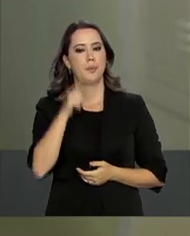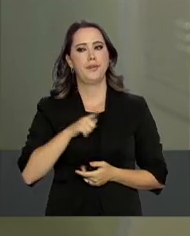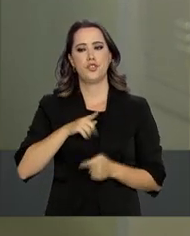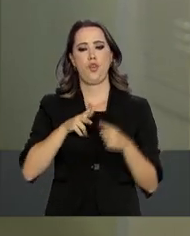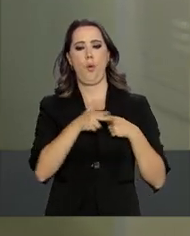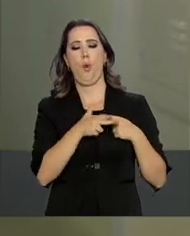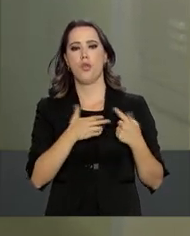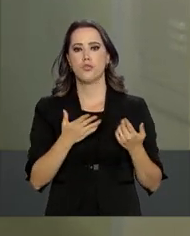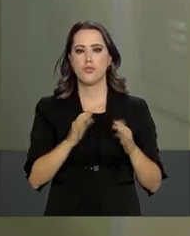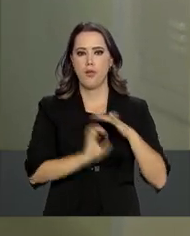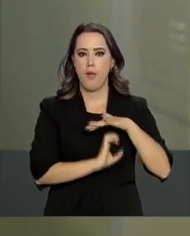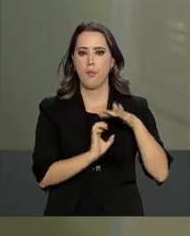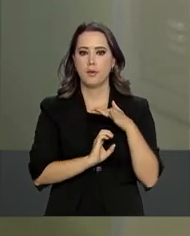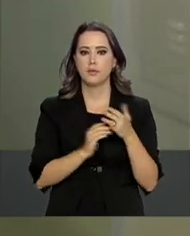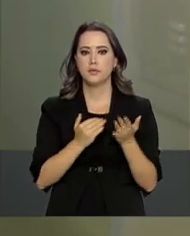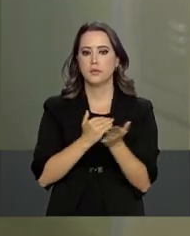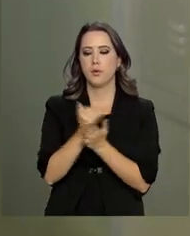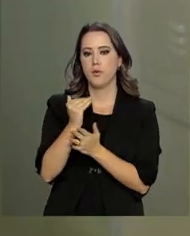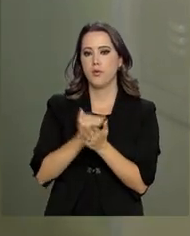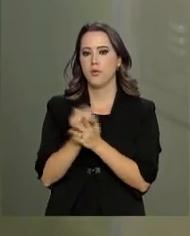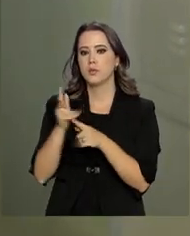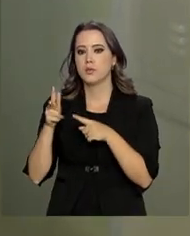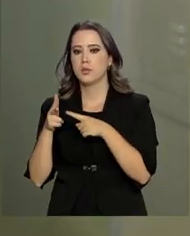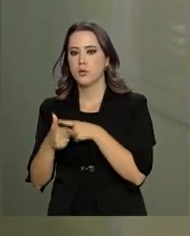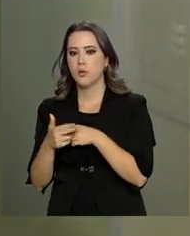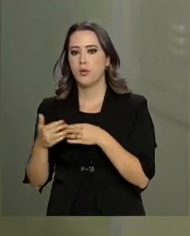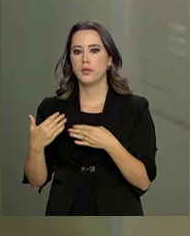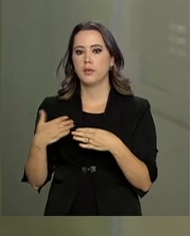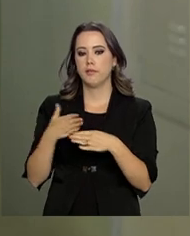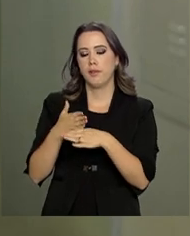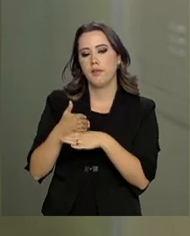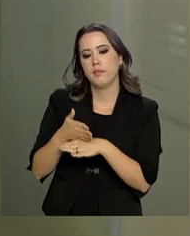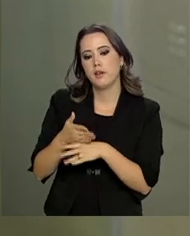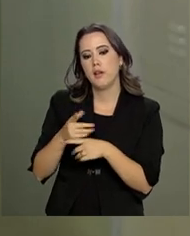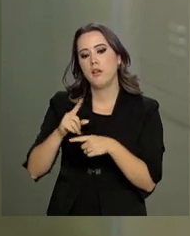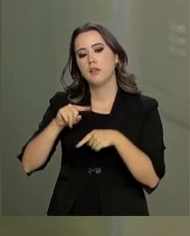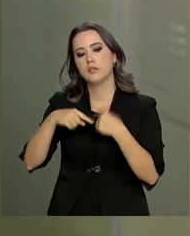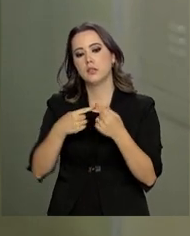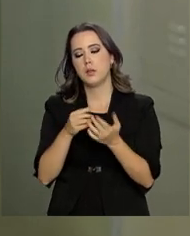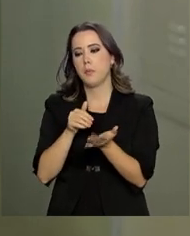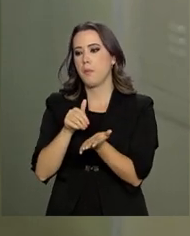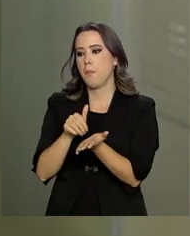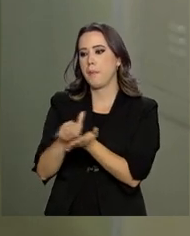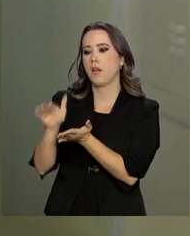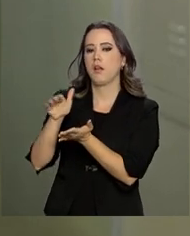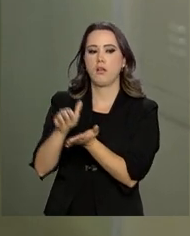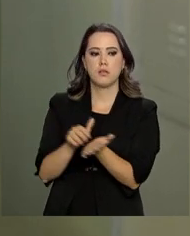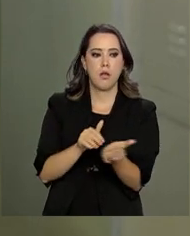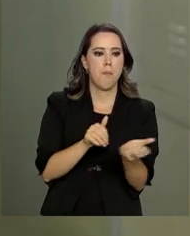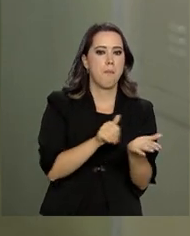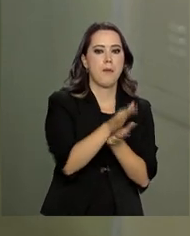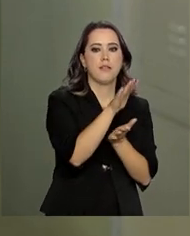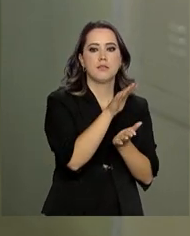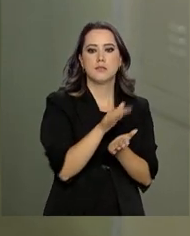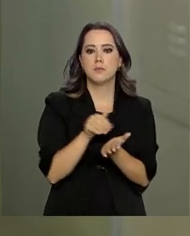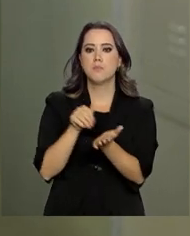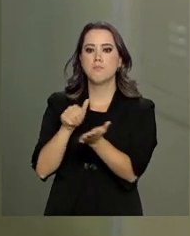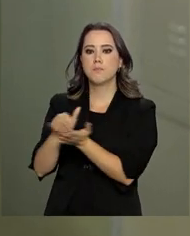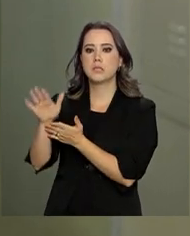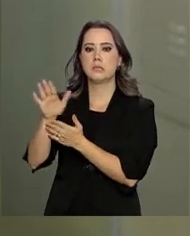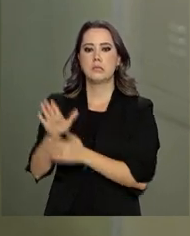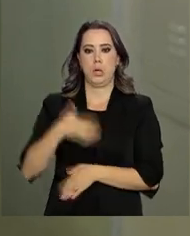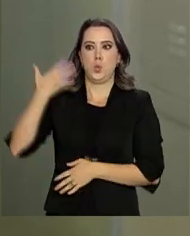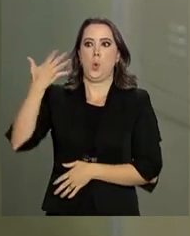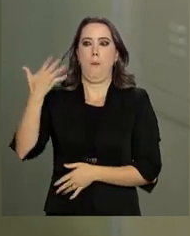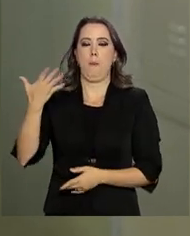Então, eles começaram ali na recepção e né, foram demitindo aos poucos, mas realmente é uma surpresa. Eu